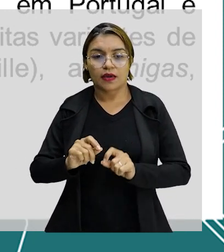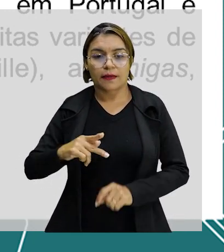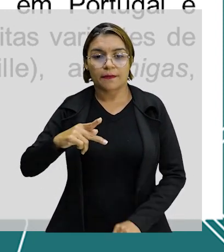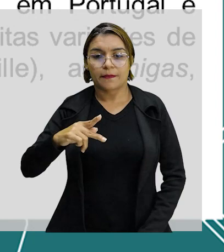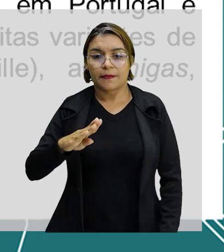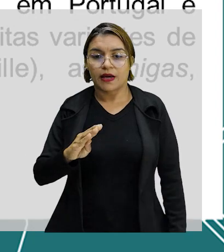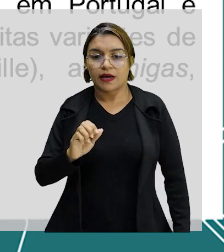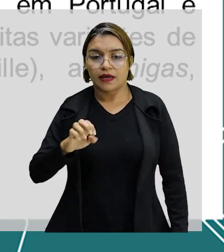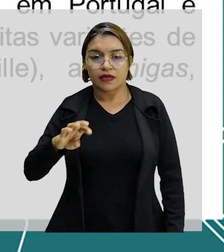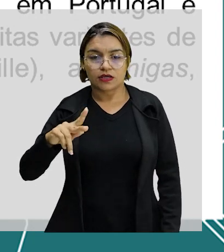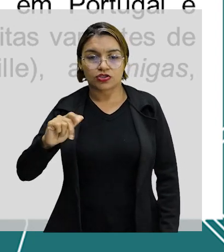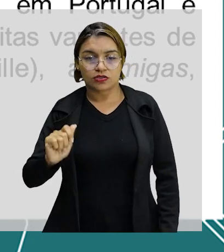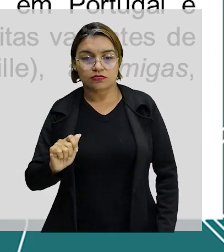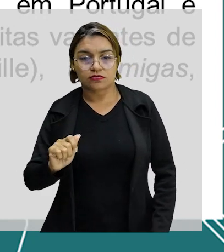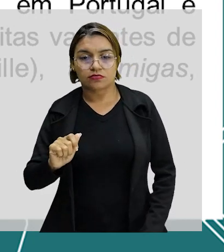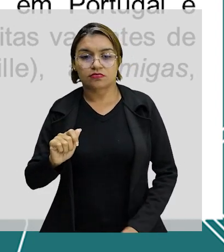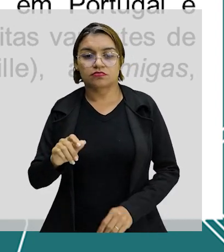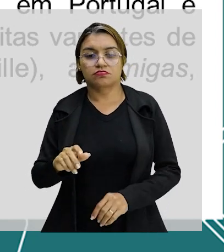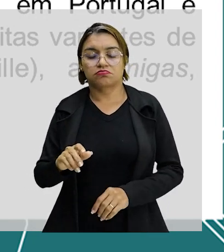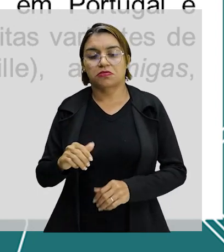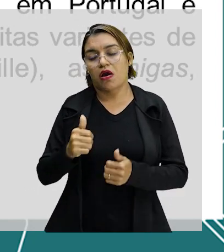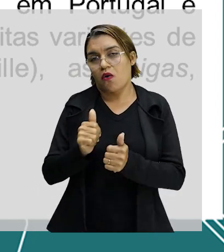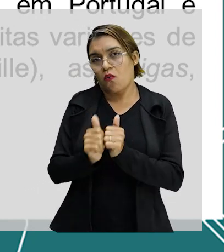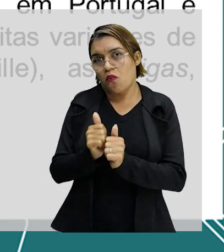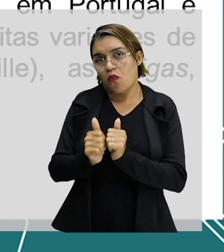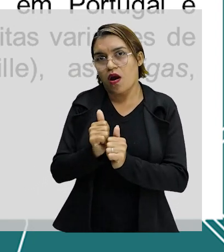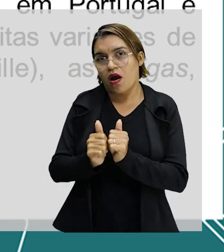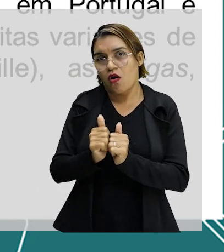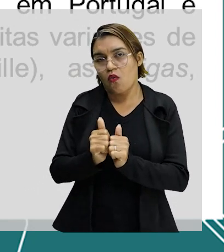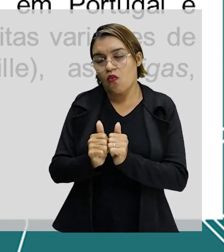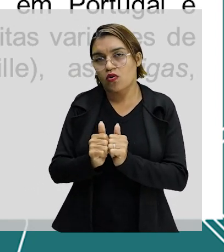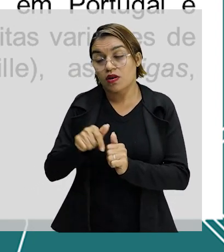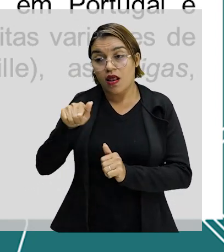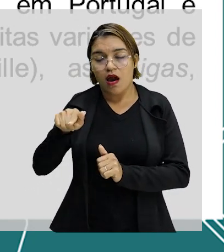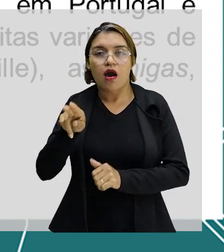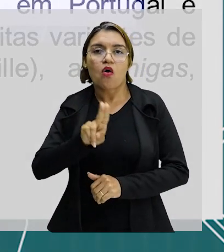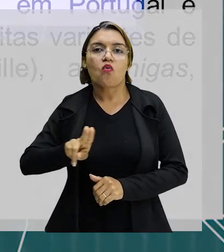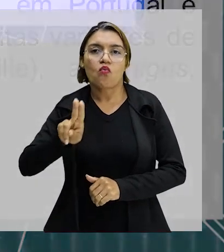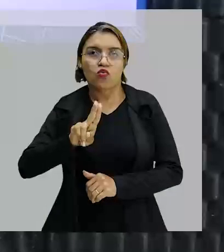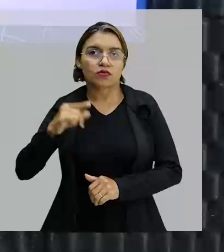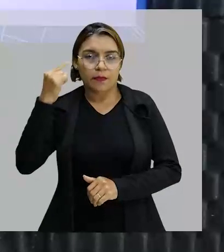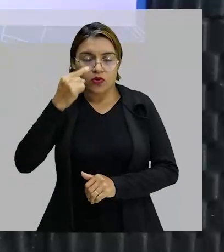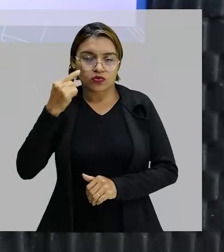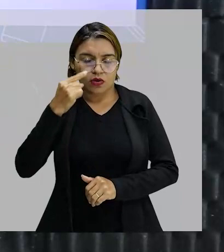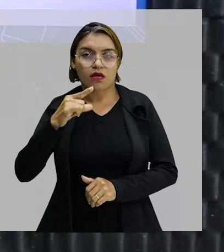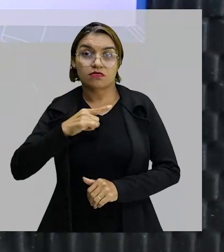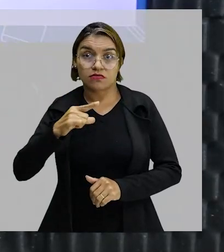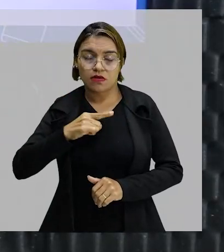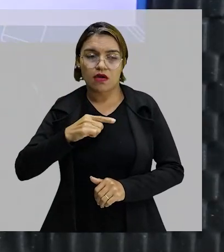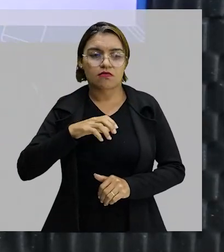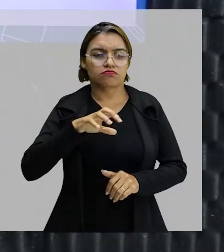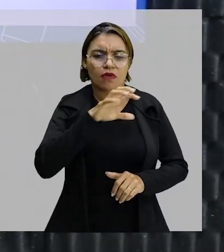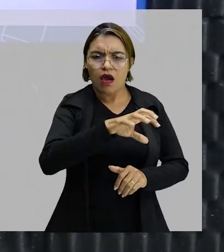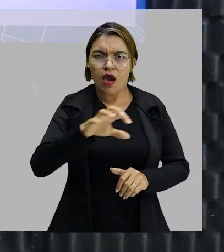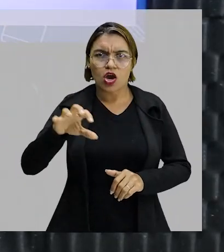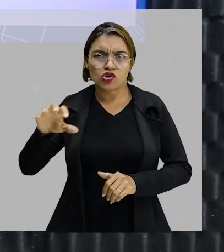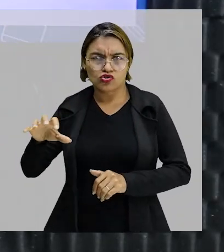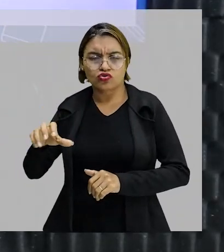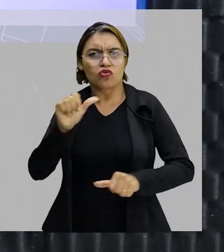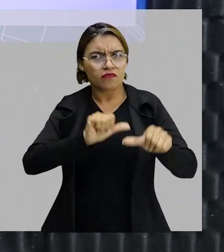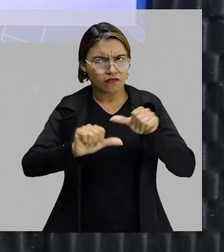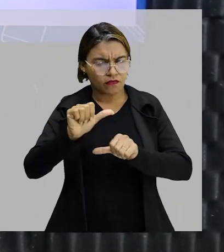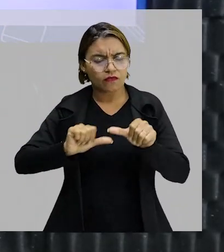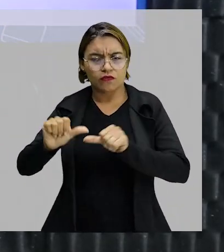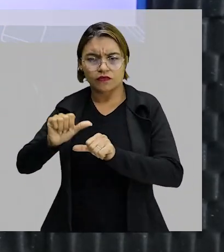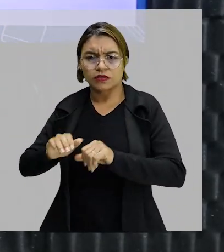em Portugal é normalmente chamada de arroz à valenciana, embora existam muitas variantes de uma região a outra. E